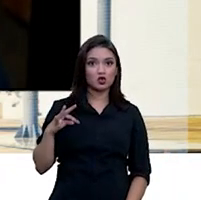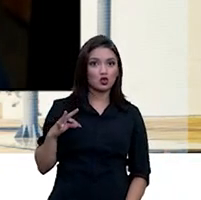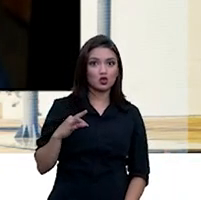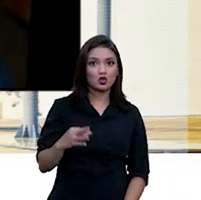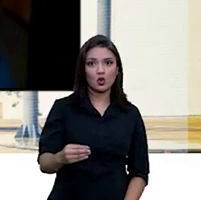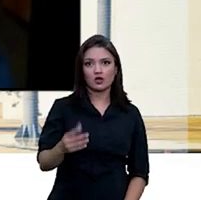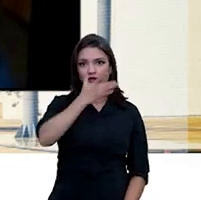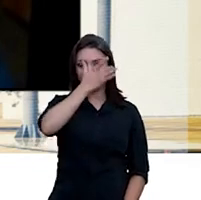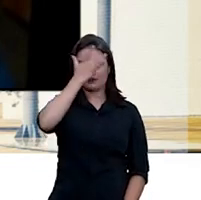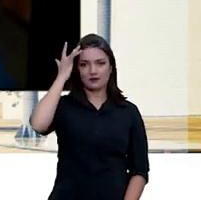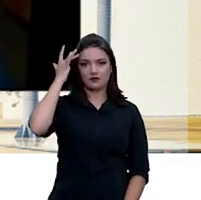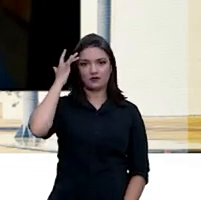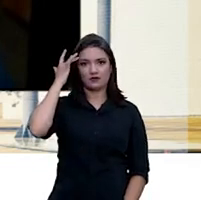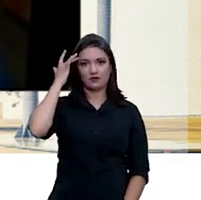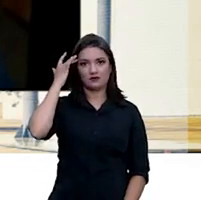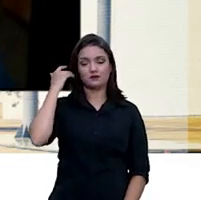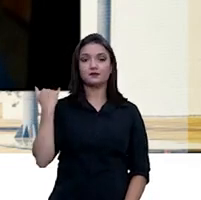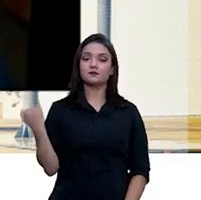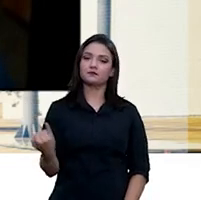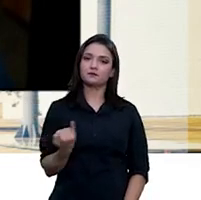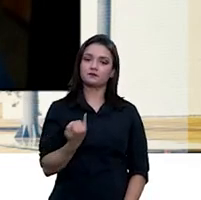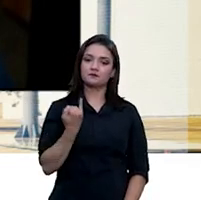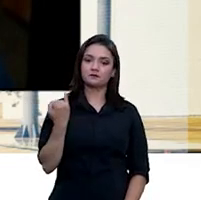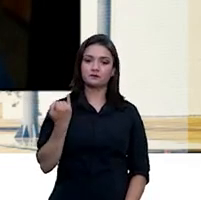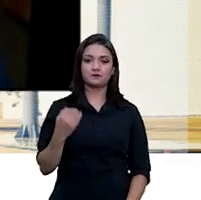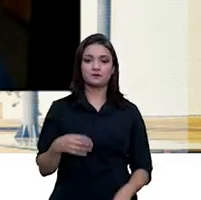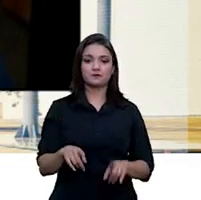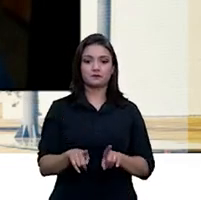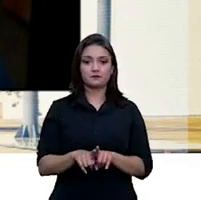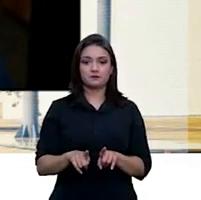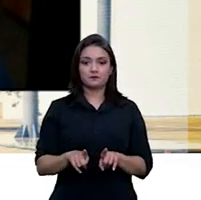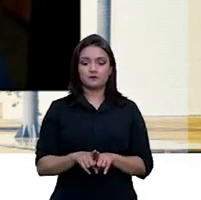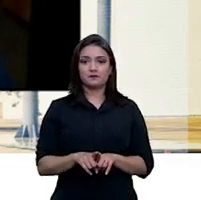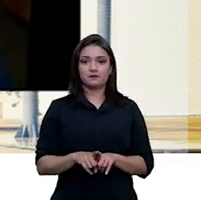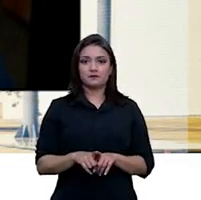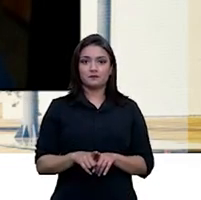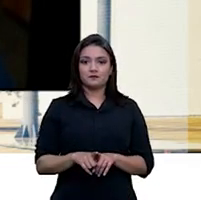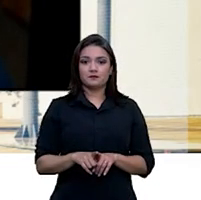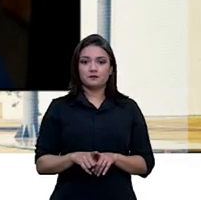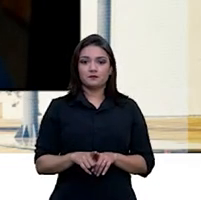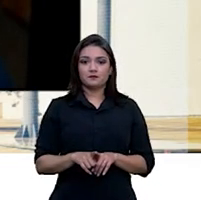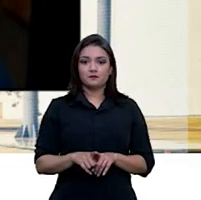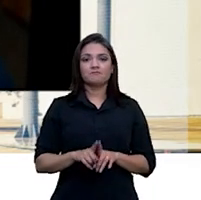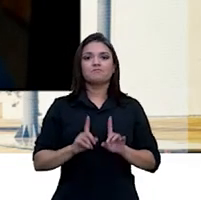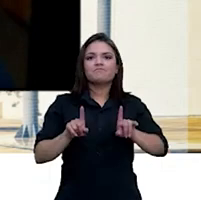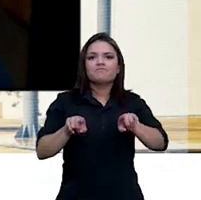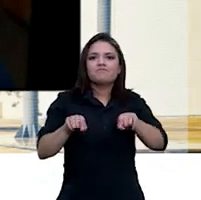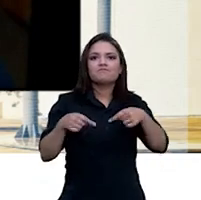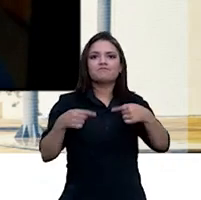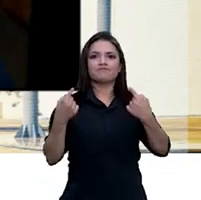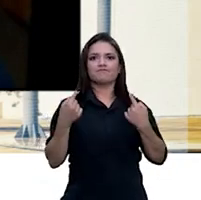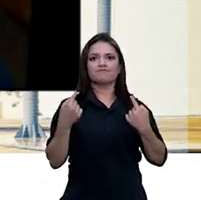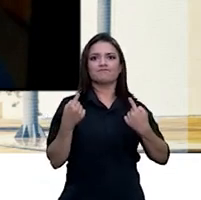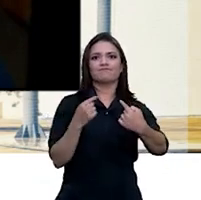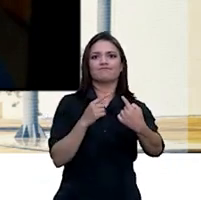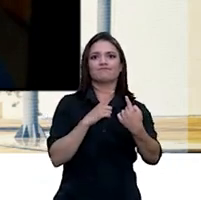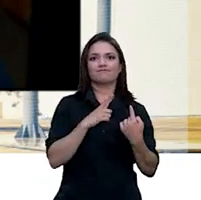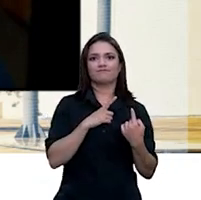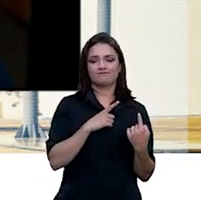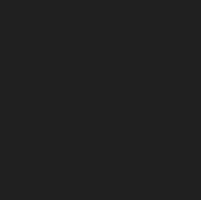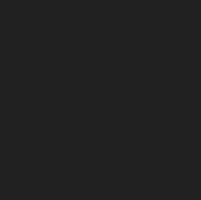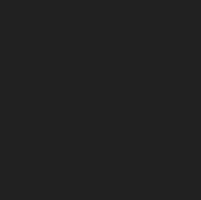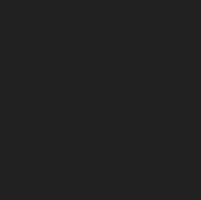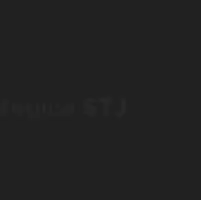renovarmos sempre o nosso compromisso com a justiça ou o